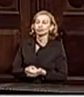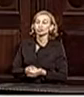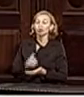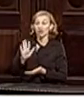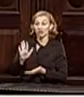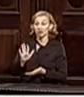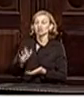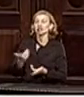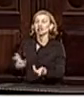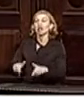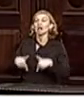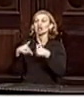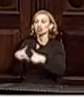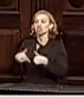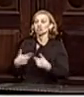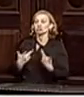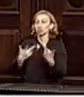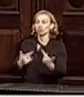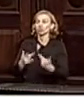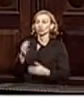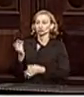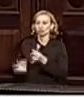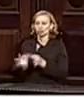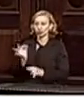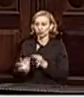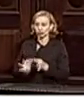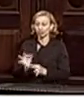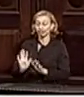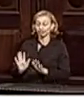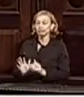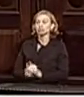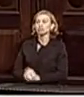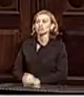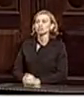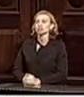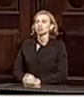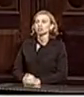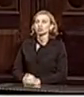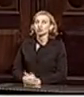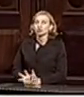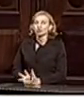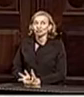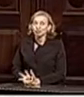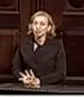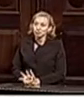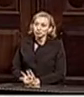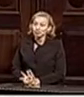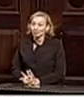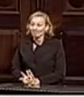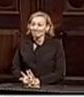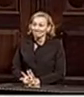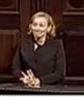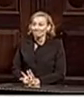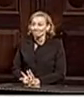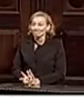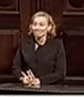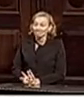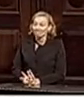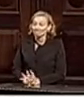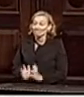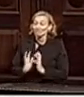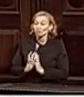teria agido segundo os precedentes. Ora, criou-se com isso